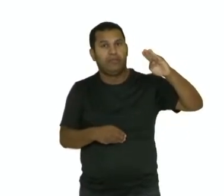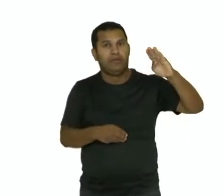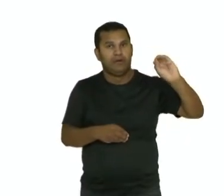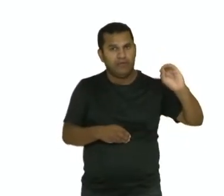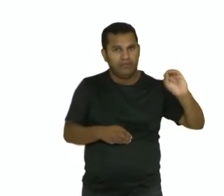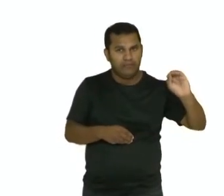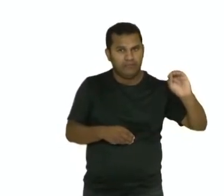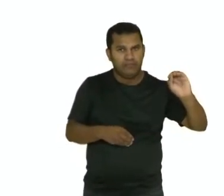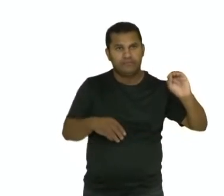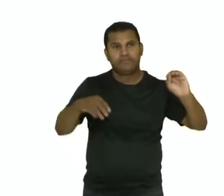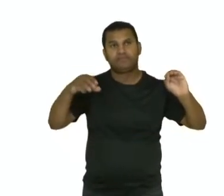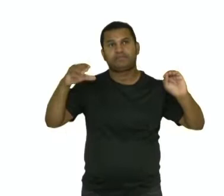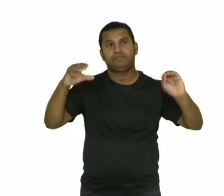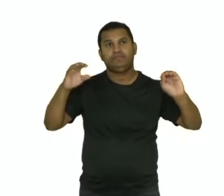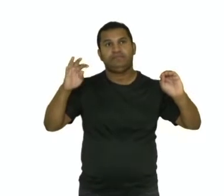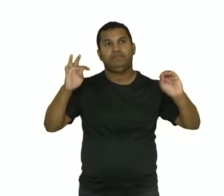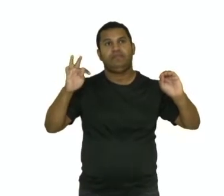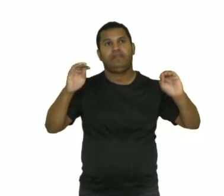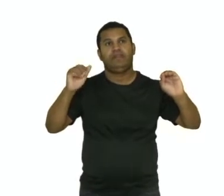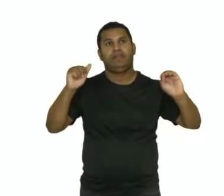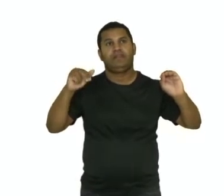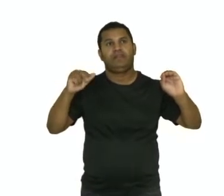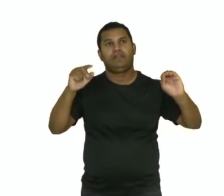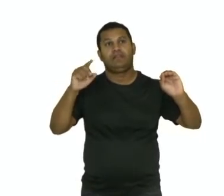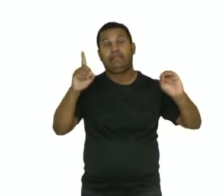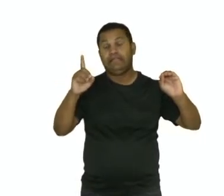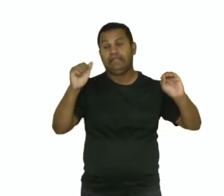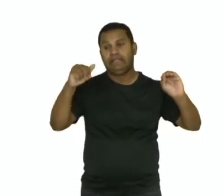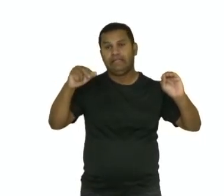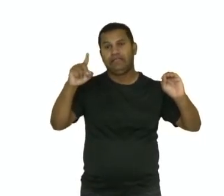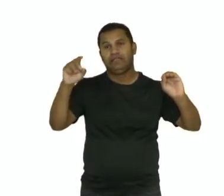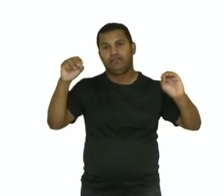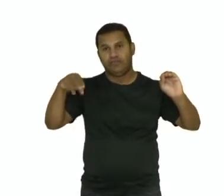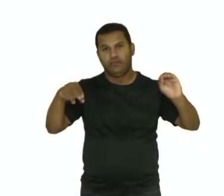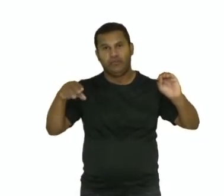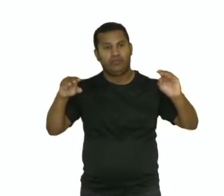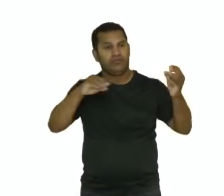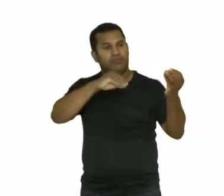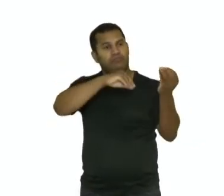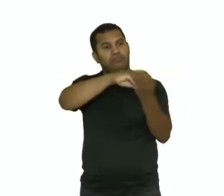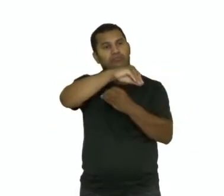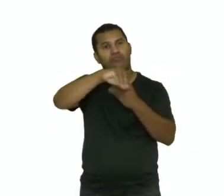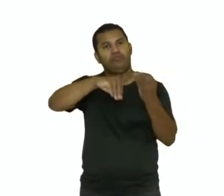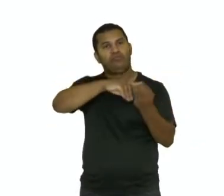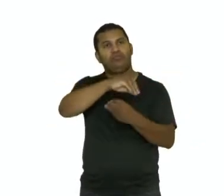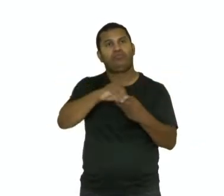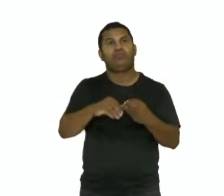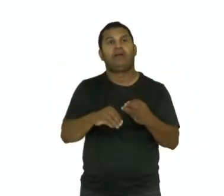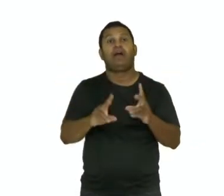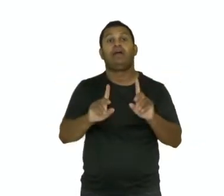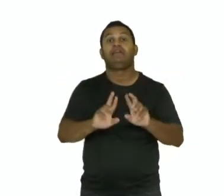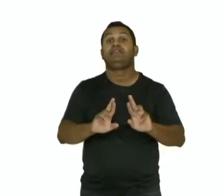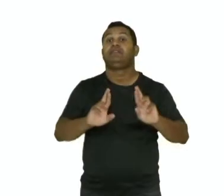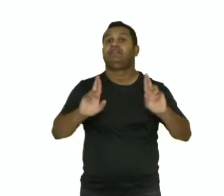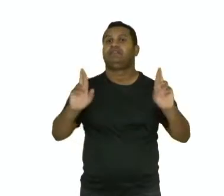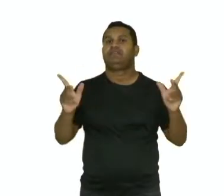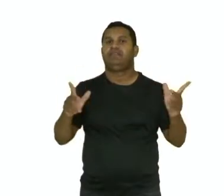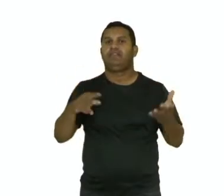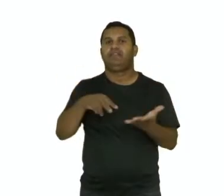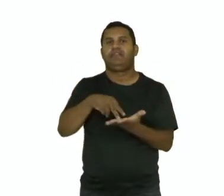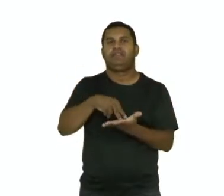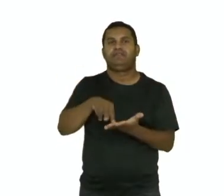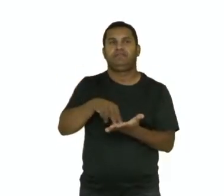com as danças francesas e espanhola, e tem uma outra forma de dançar e de pensar o mambo, que